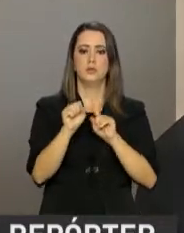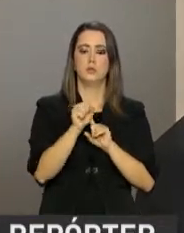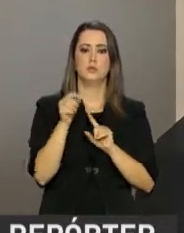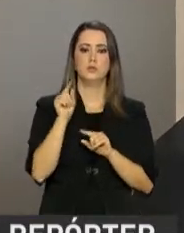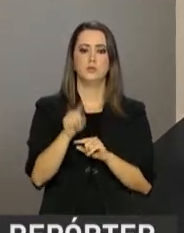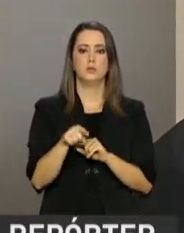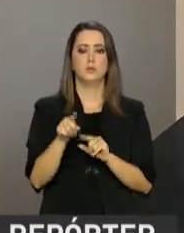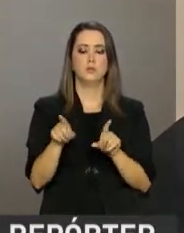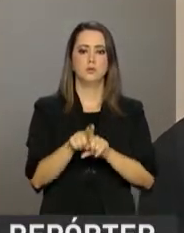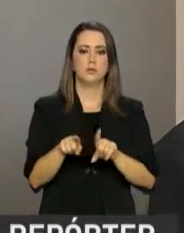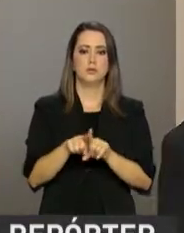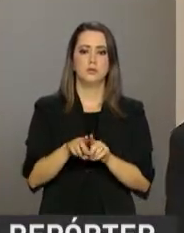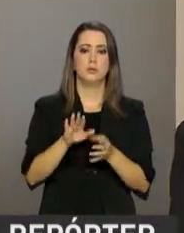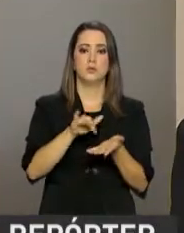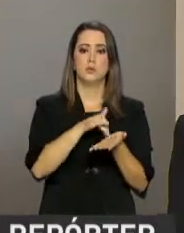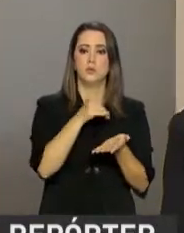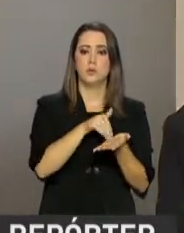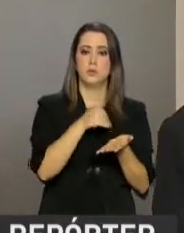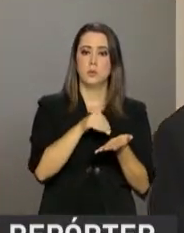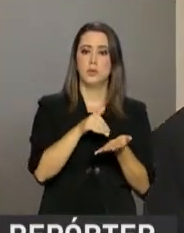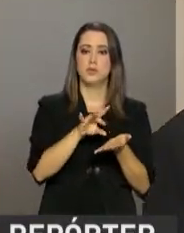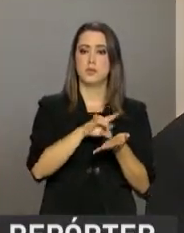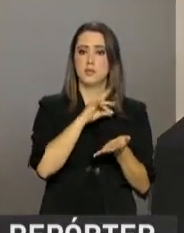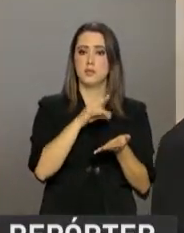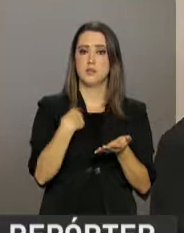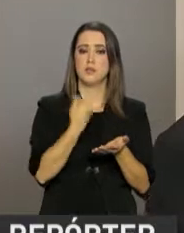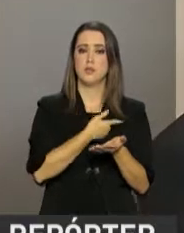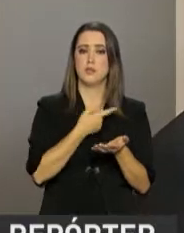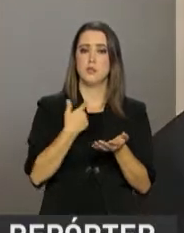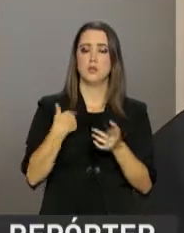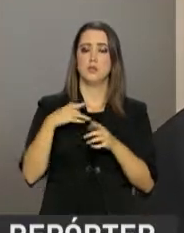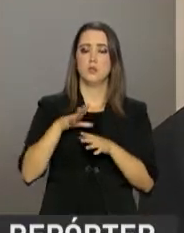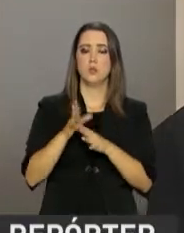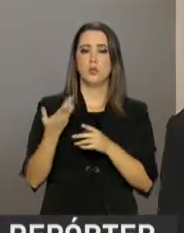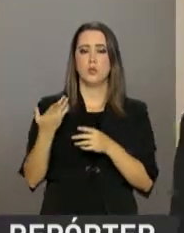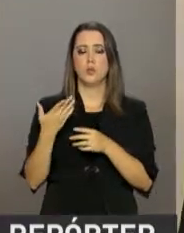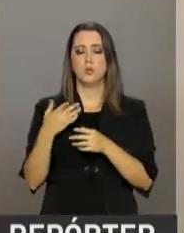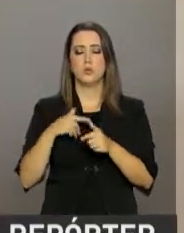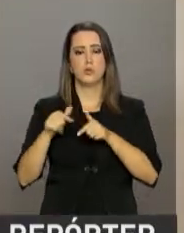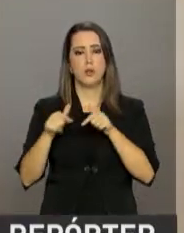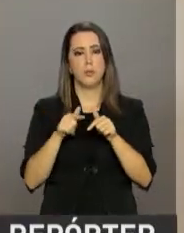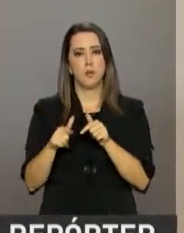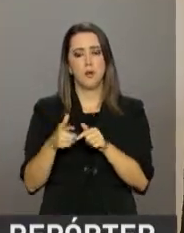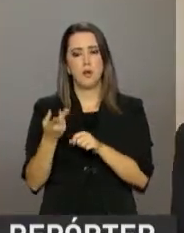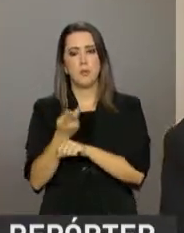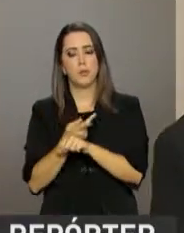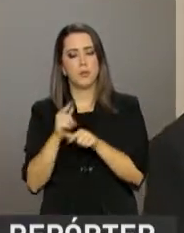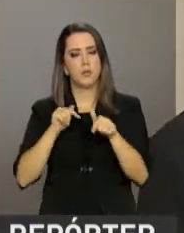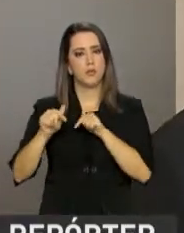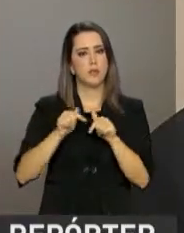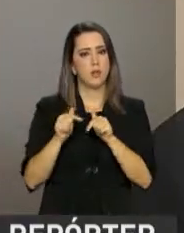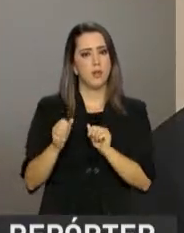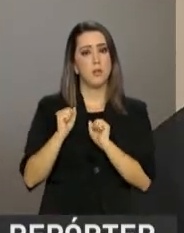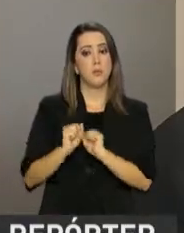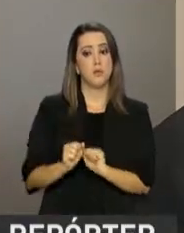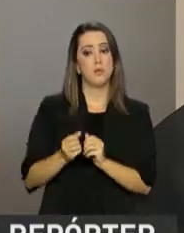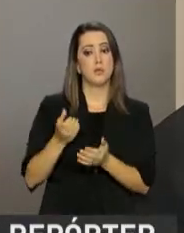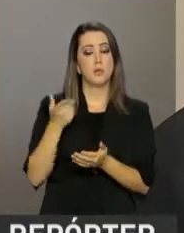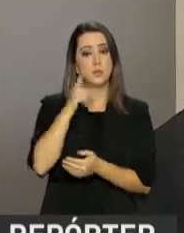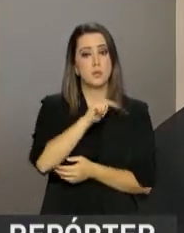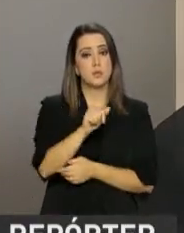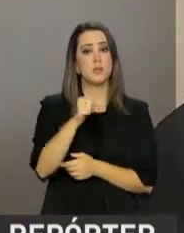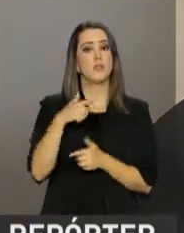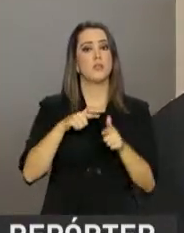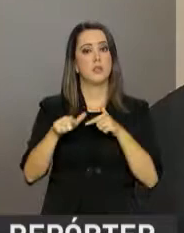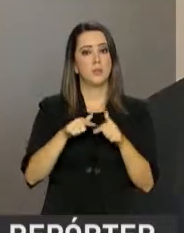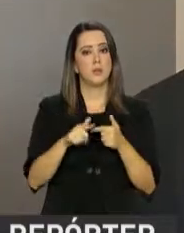e inscrição dessas pessoas nos nossos canais de intermediação de mão de obra para que elas sejam aproveitadas e